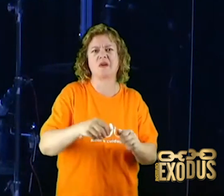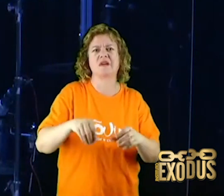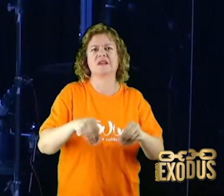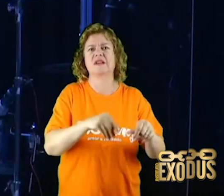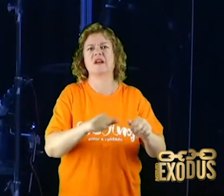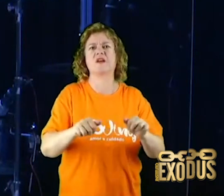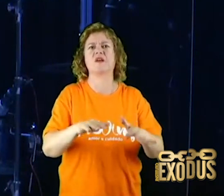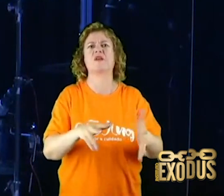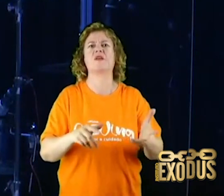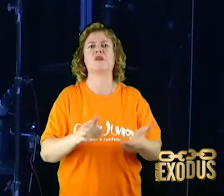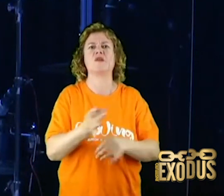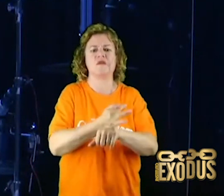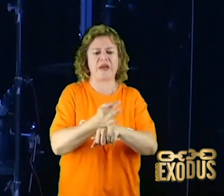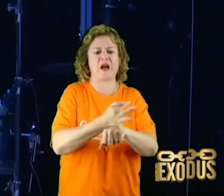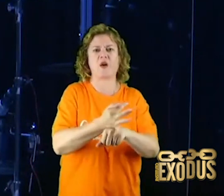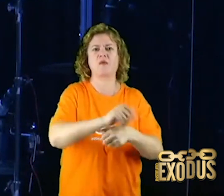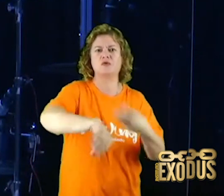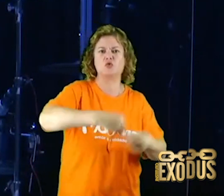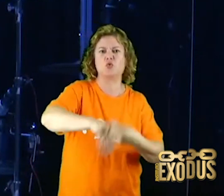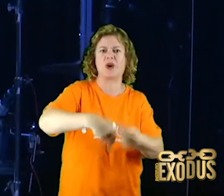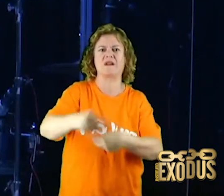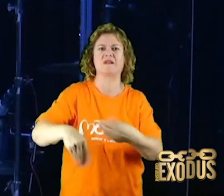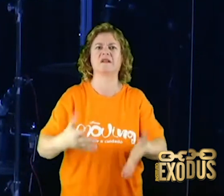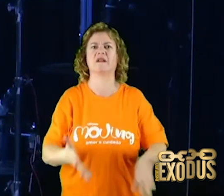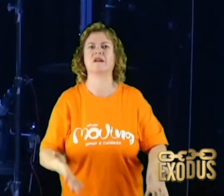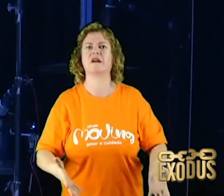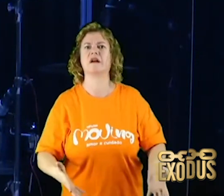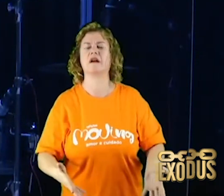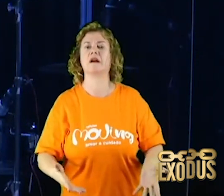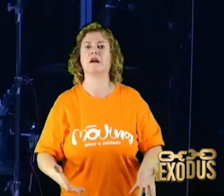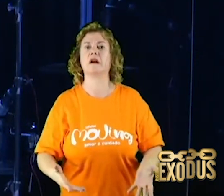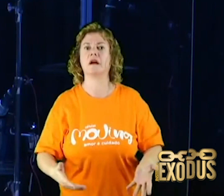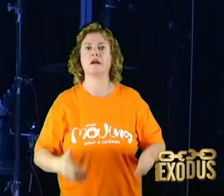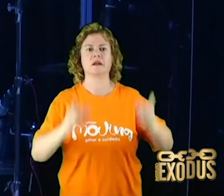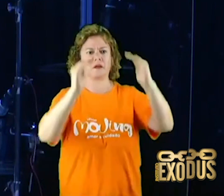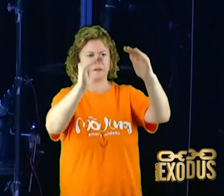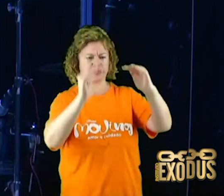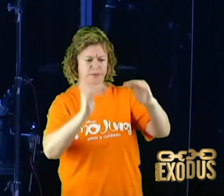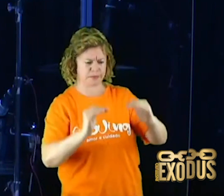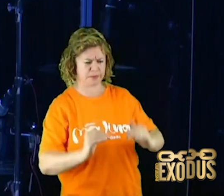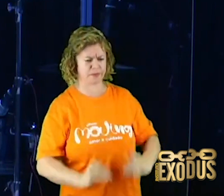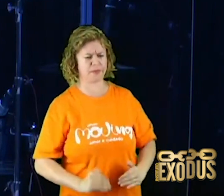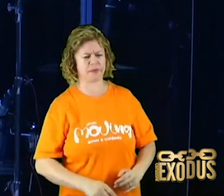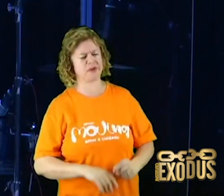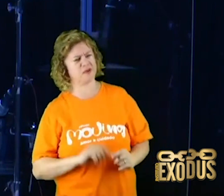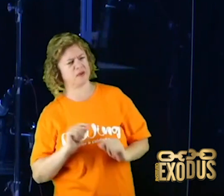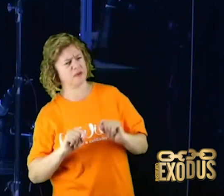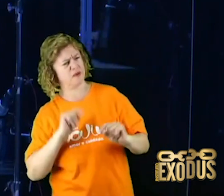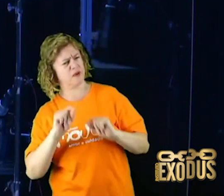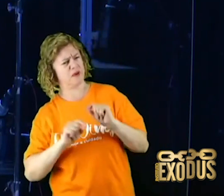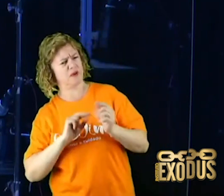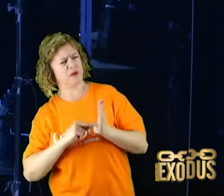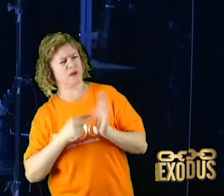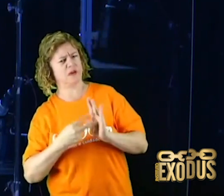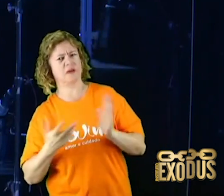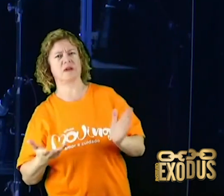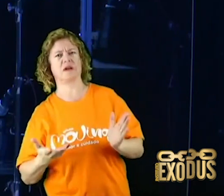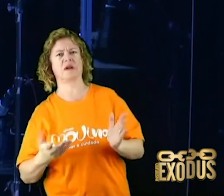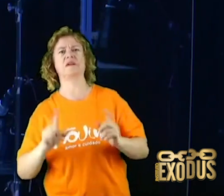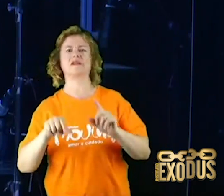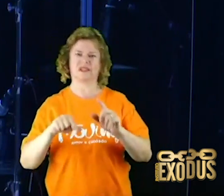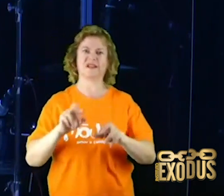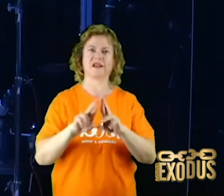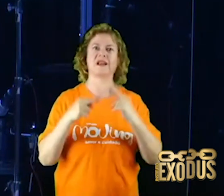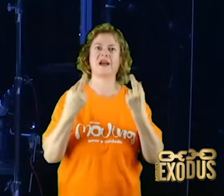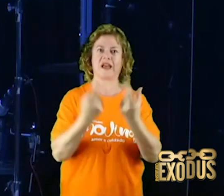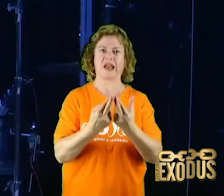ouro, um reino de prata, ele vai perdendo o valor e o brilho, um reino de bronze e ferro, e um reino que vai ser destruído por uma pedra,